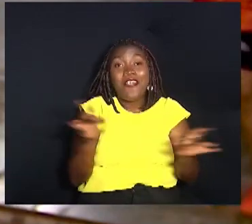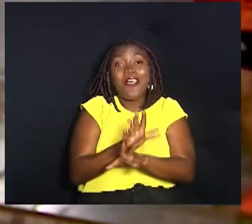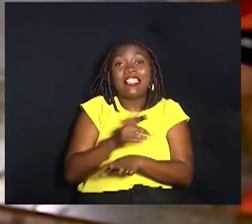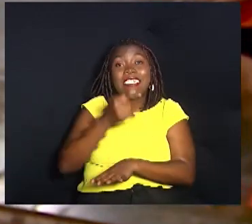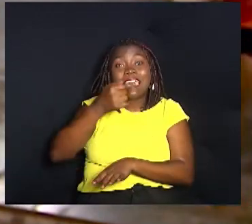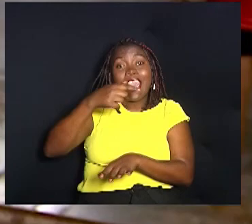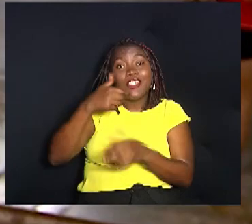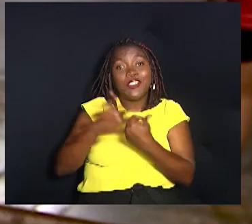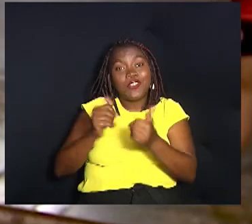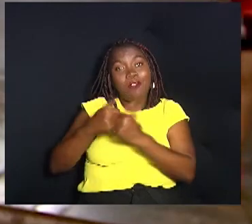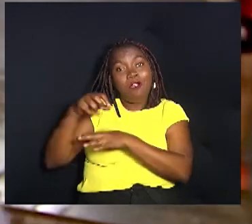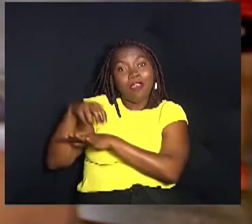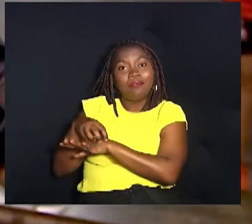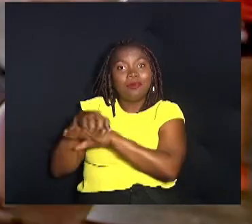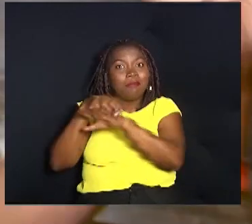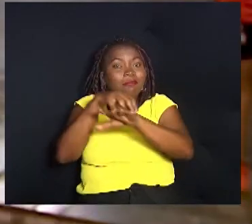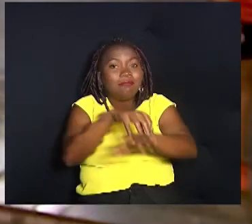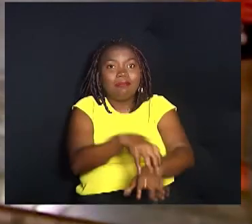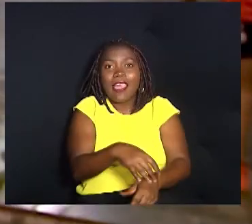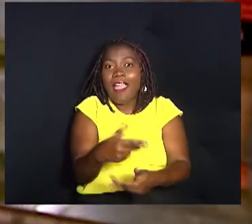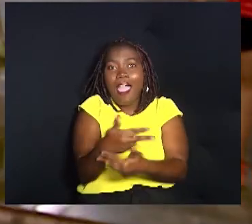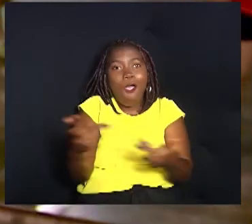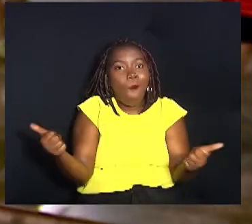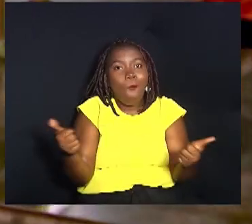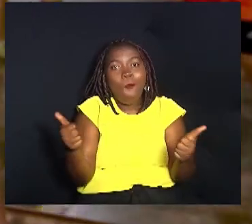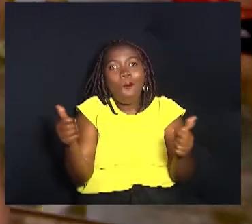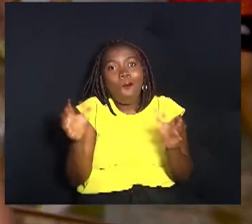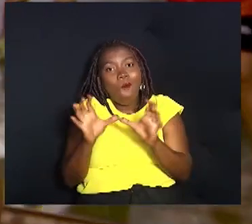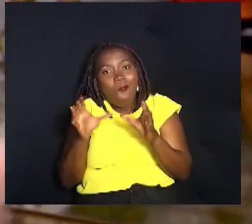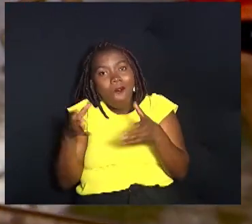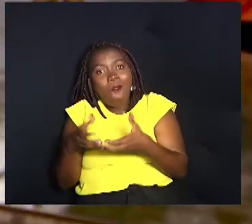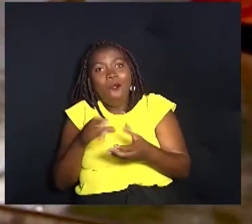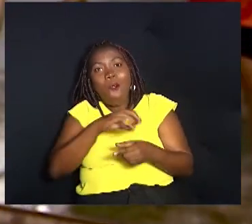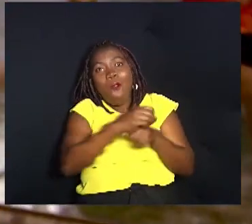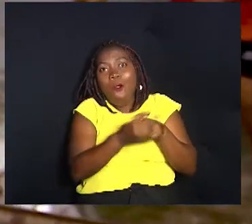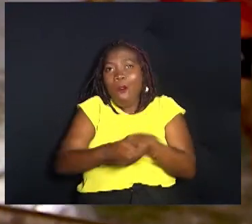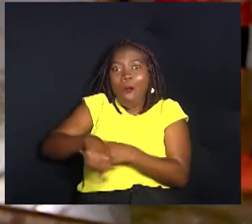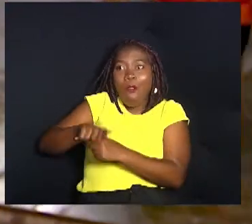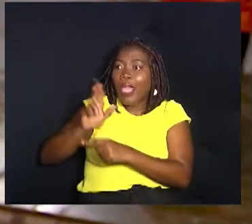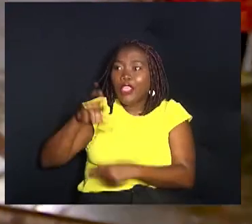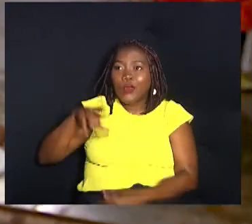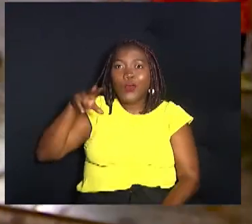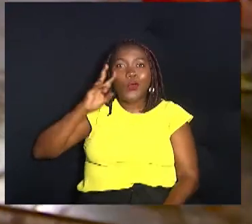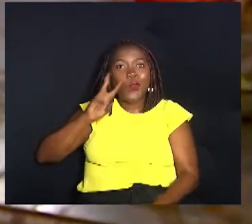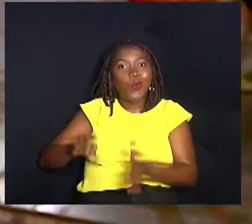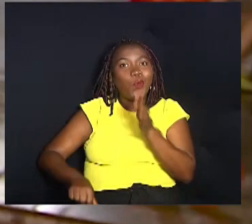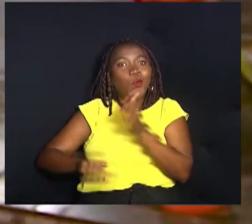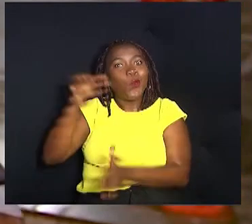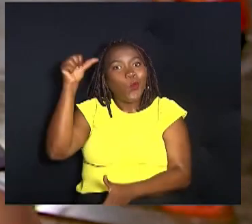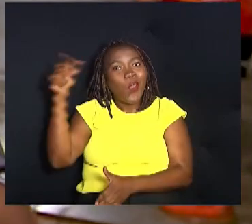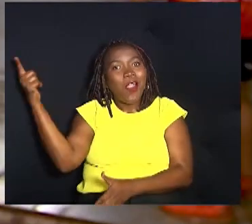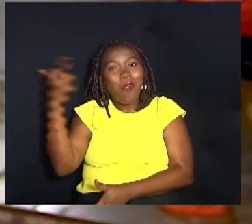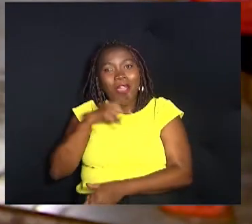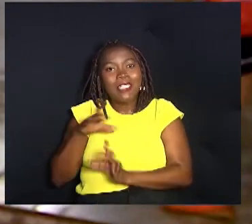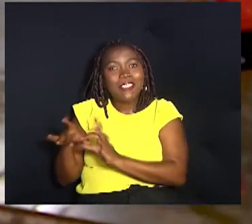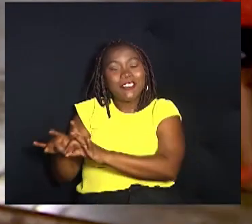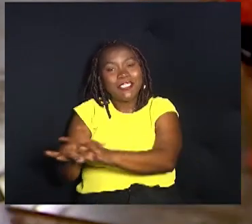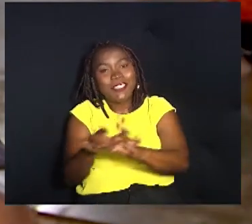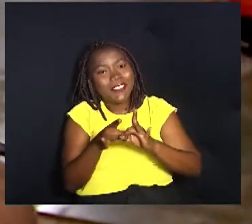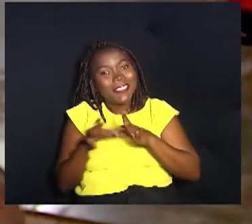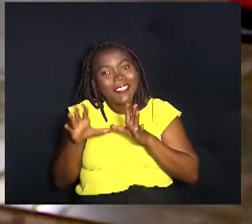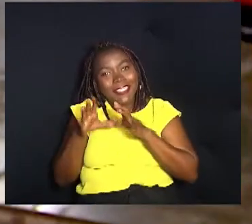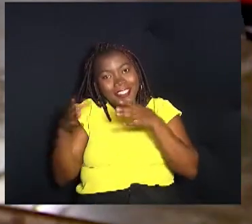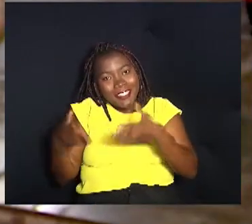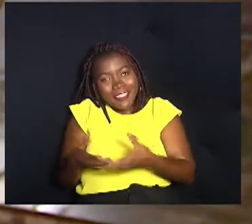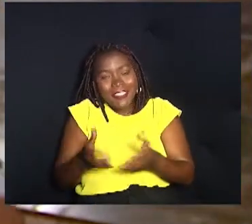algo que as associações, as ONGs aqui jamais viu, que a gente conseguiu unir a comunidade, unir times.